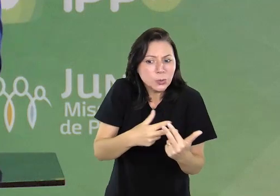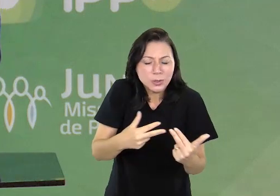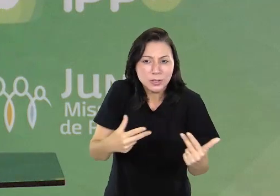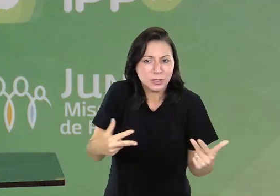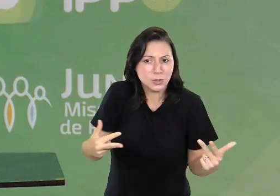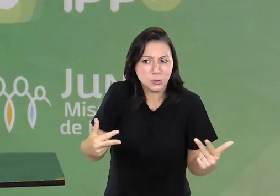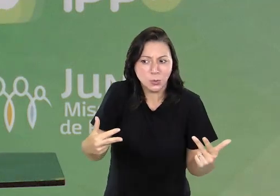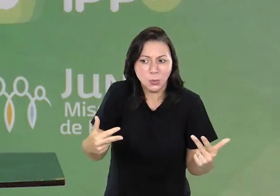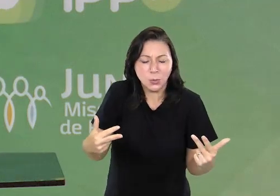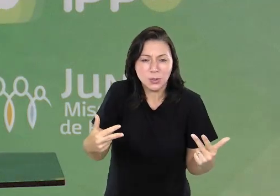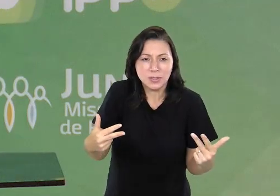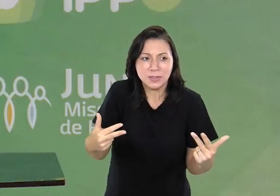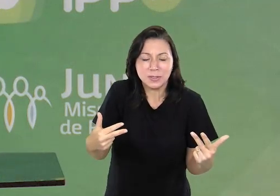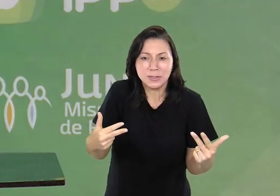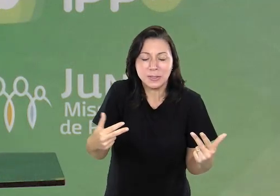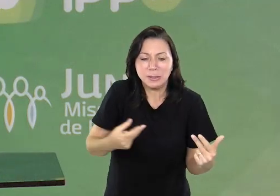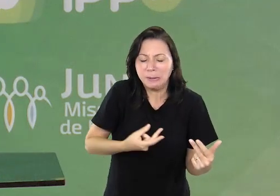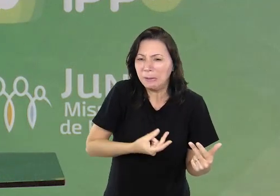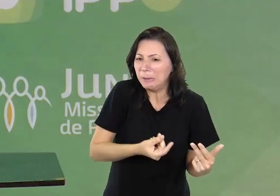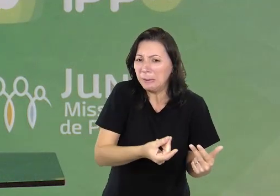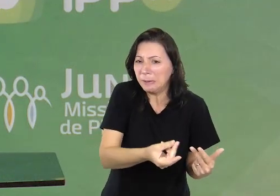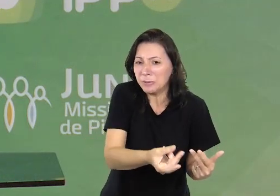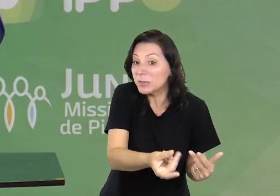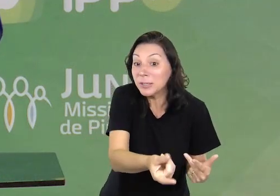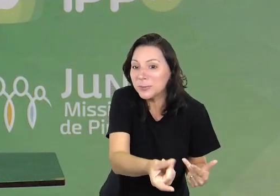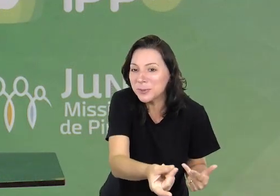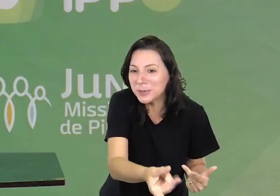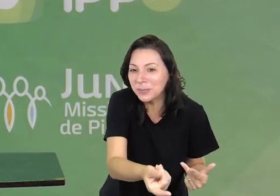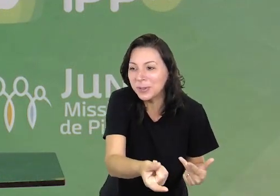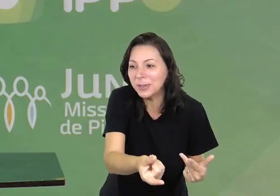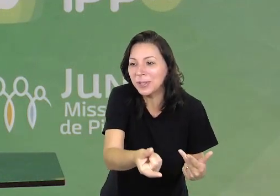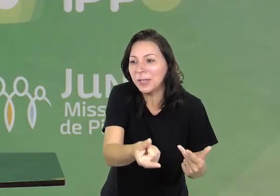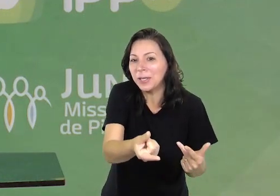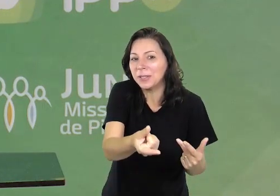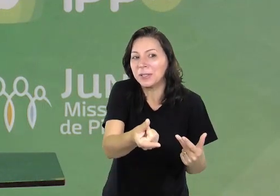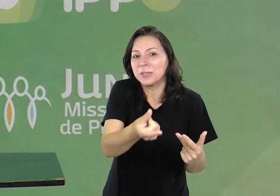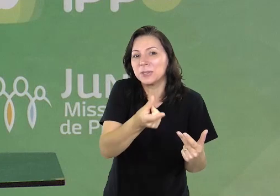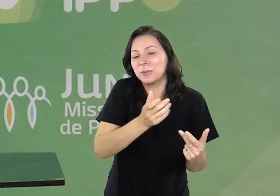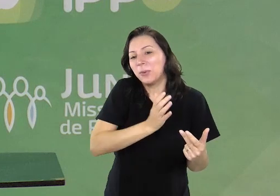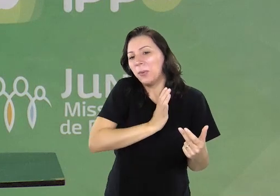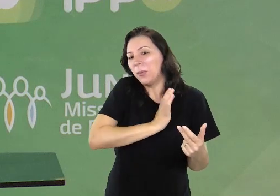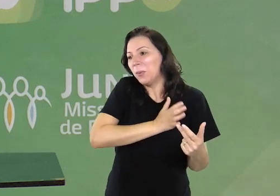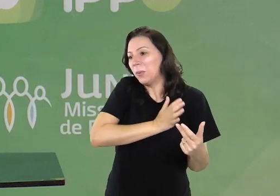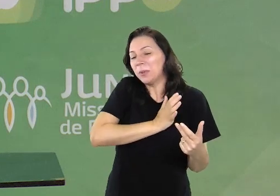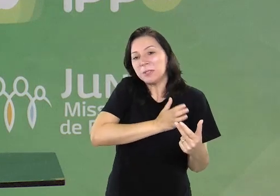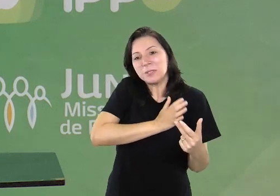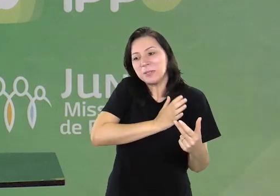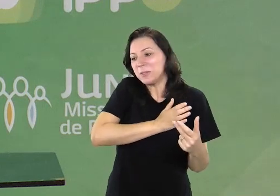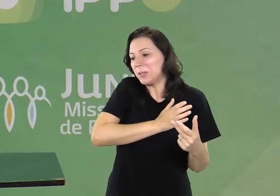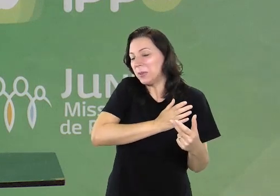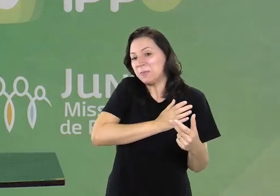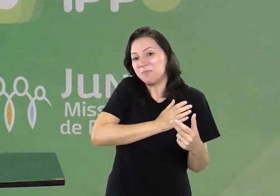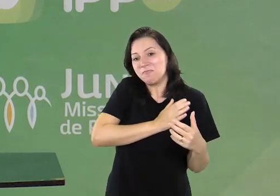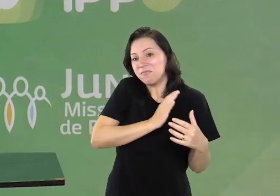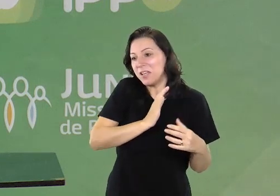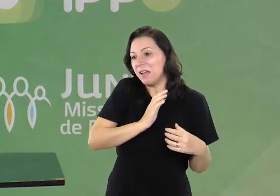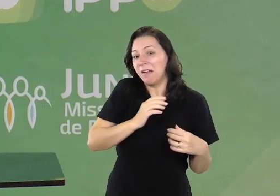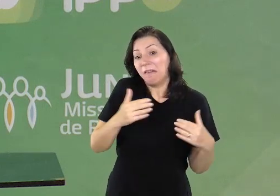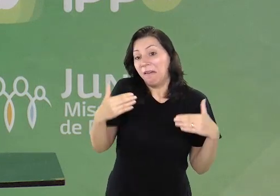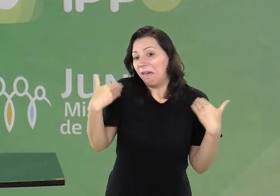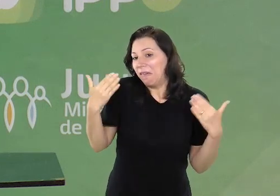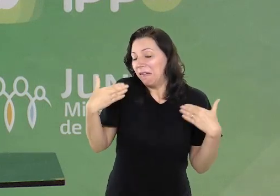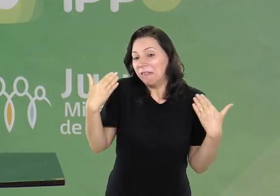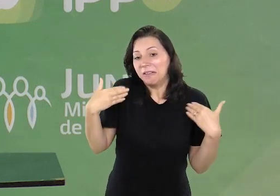o vazio da nossa alma satisfazer o nosso coração com os baldes da